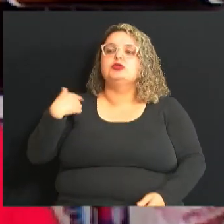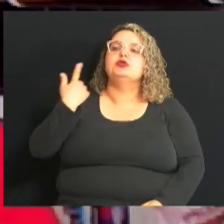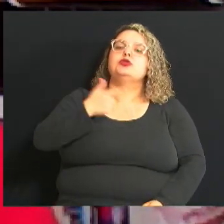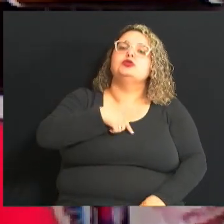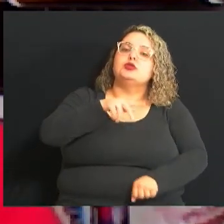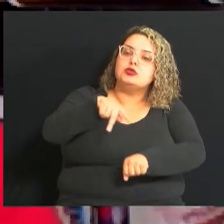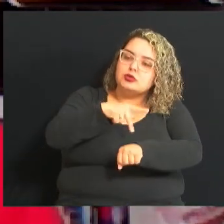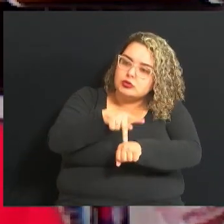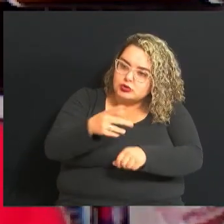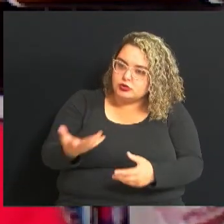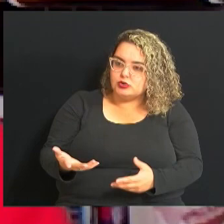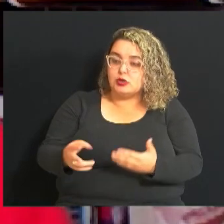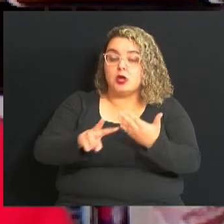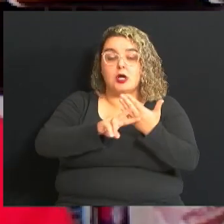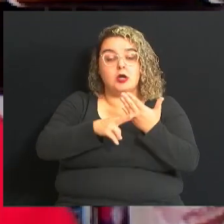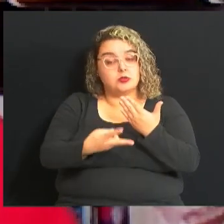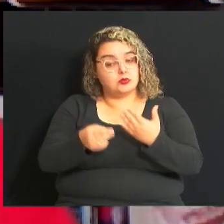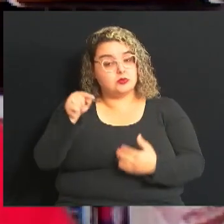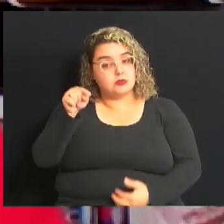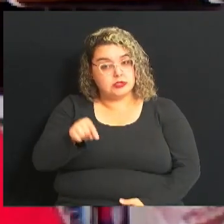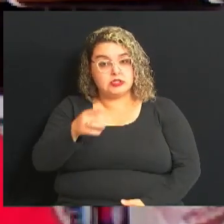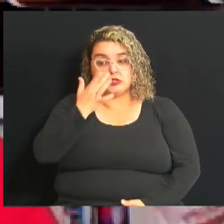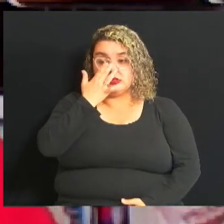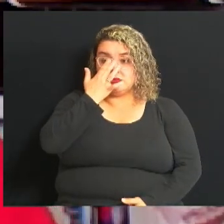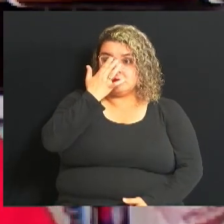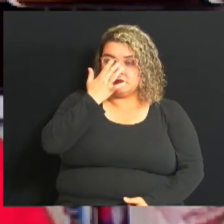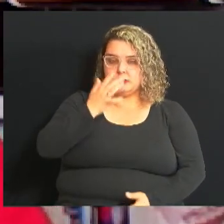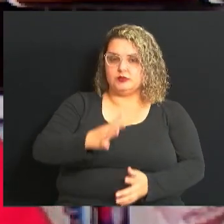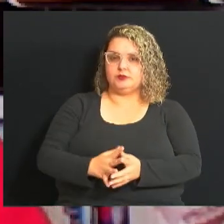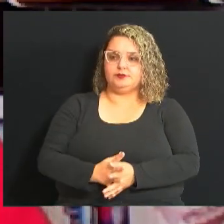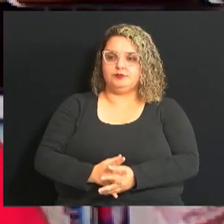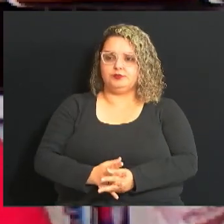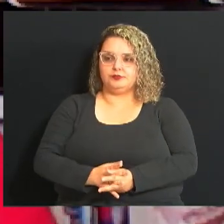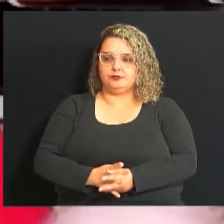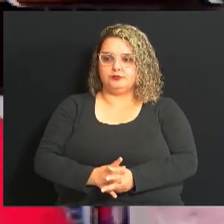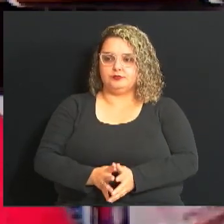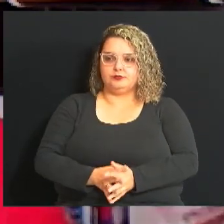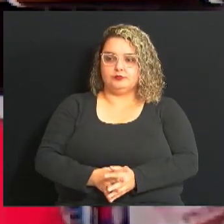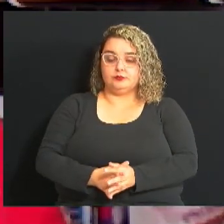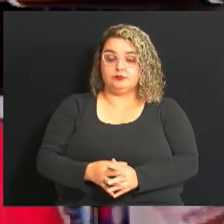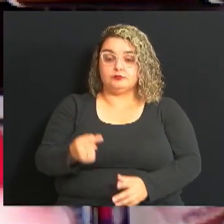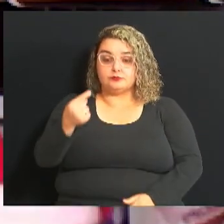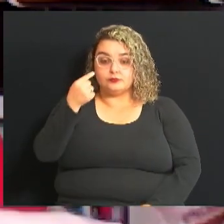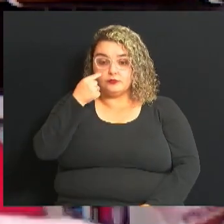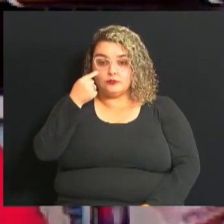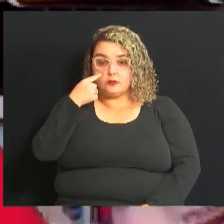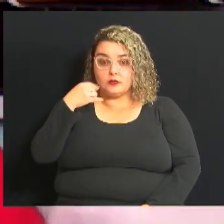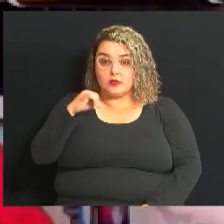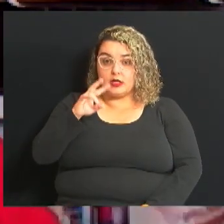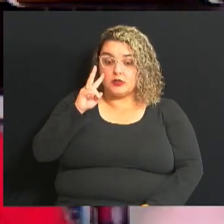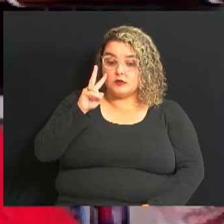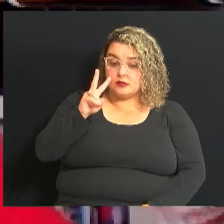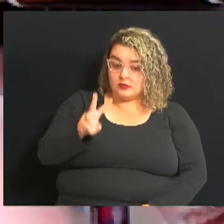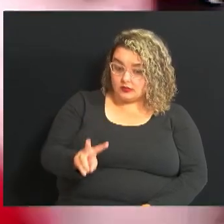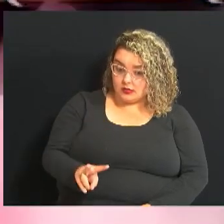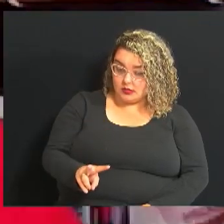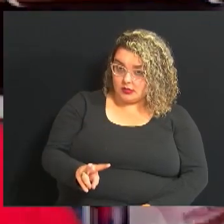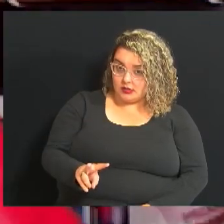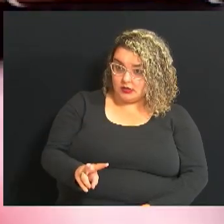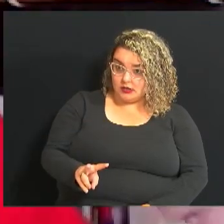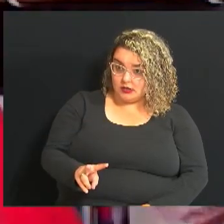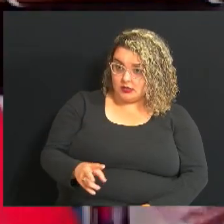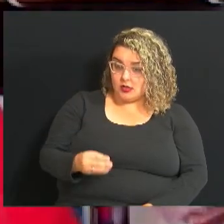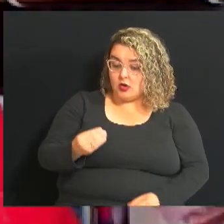os reflexos disso, né? Então, veja bem, se a gente for olhar como é que